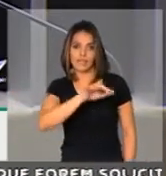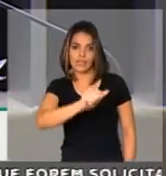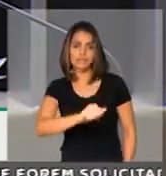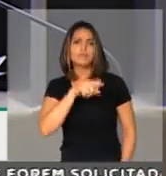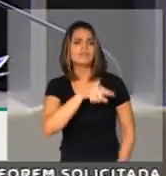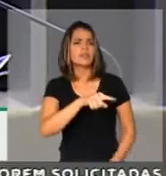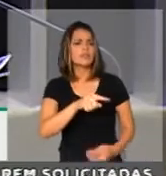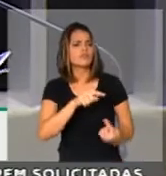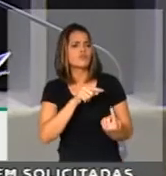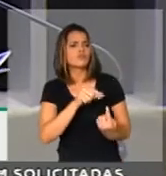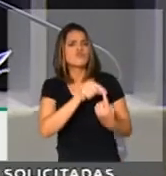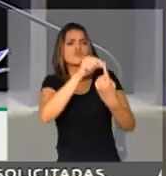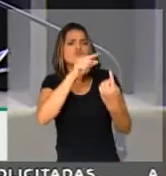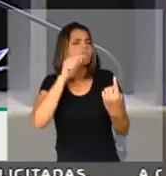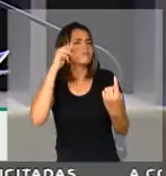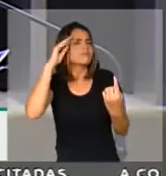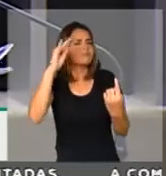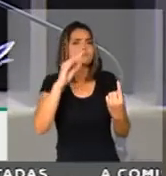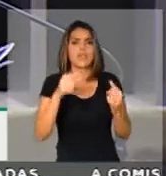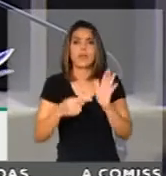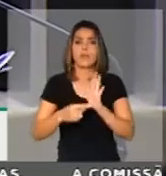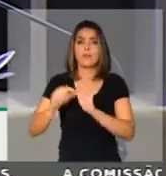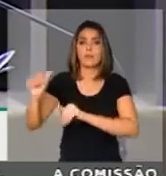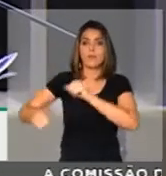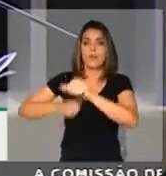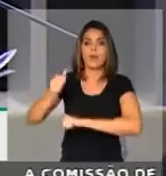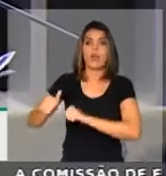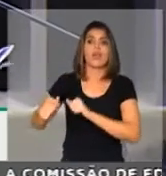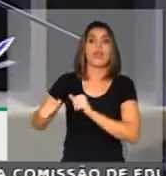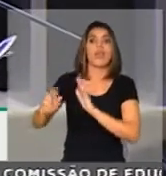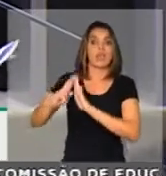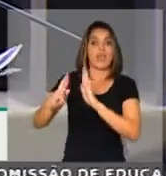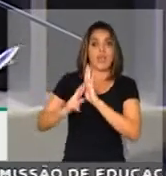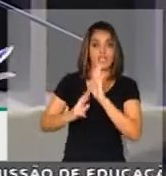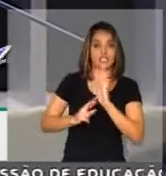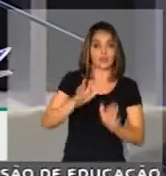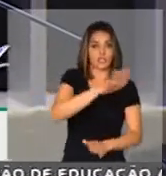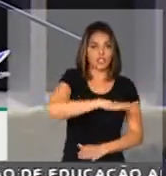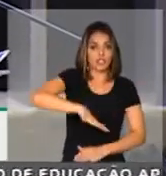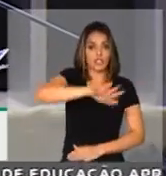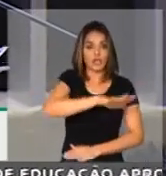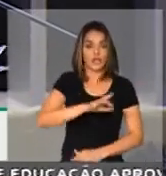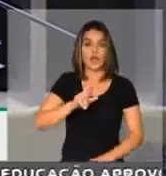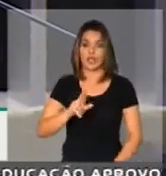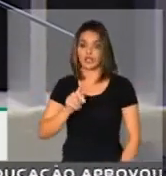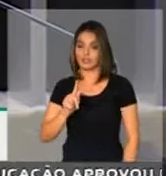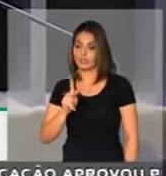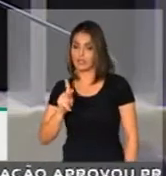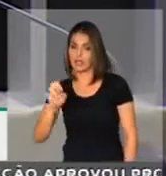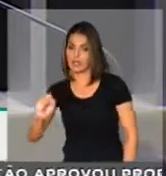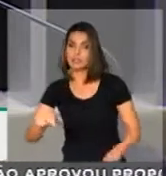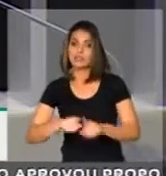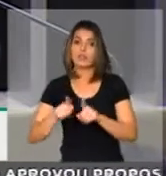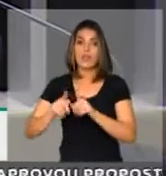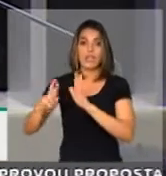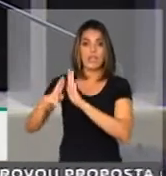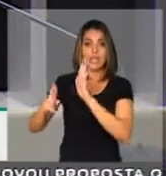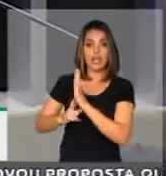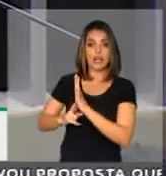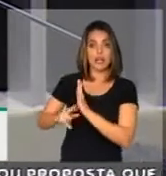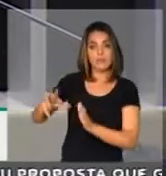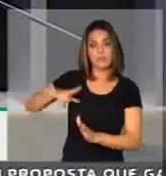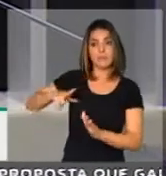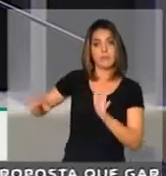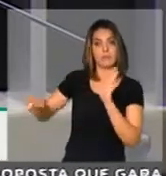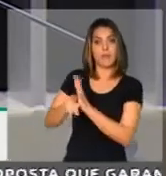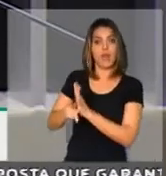presidente. A PEC, ao prever mudanças no Regime Geral de Previdência Social, no RGPS, e nos regimes próprios de Previdência Social, deixou